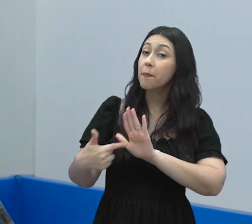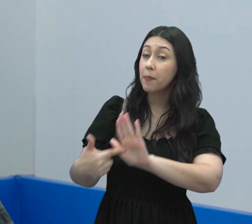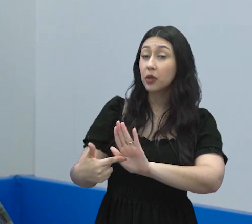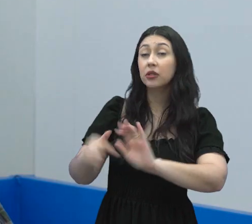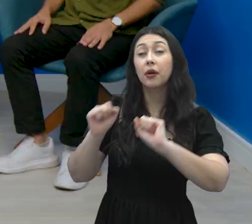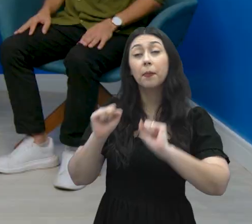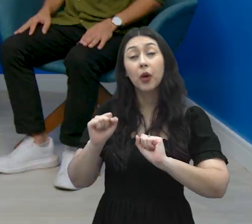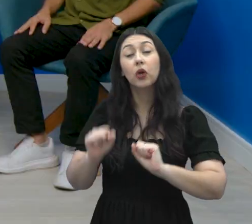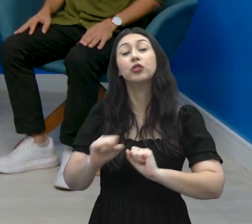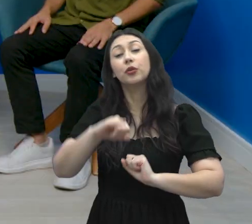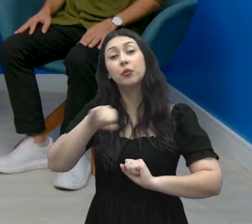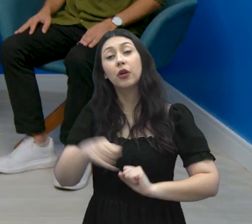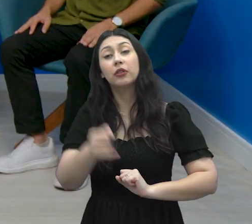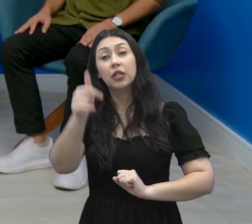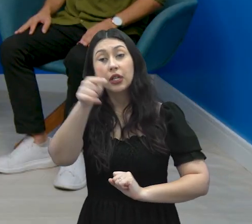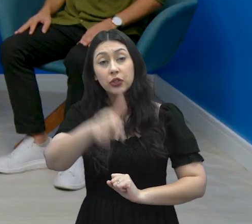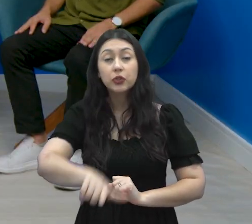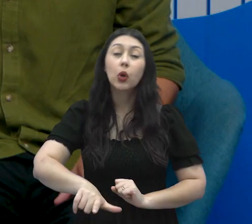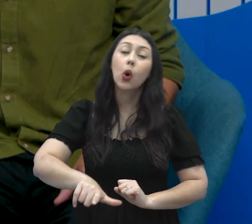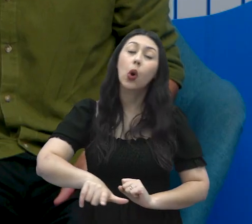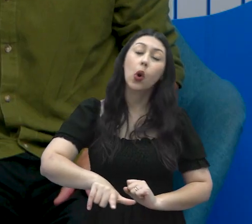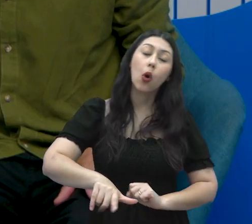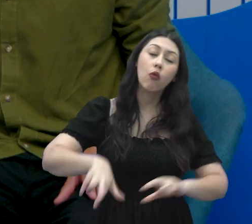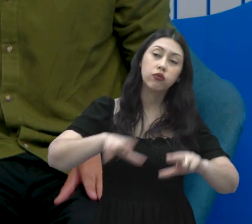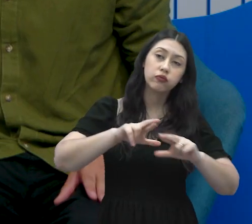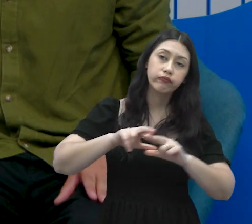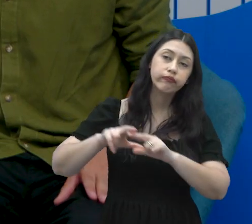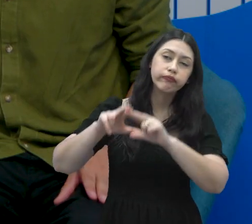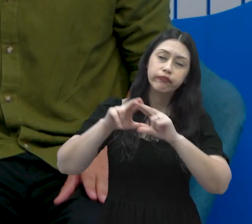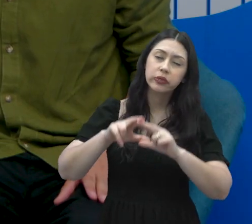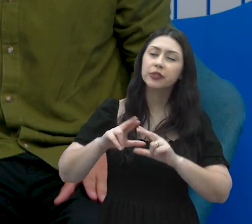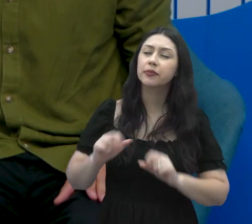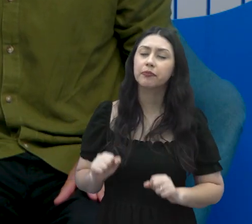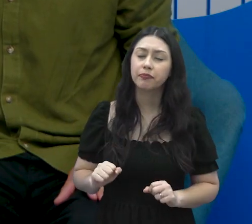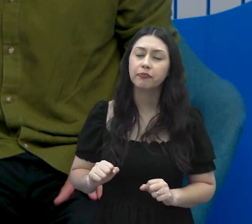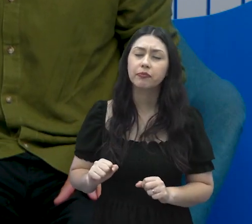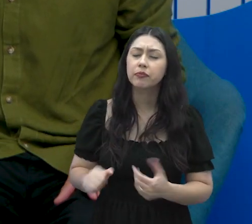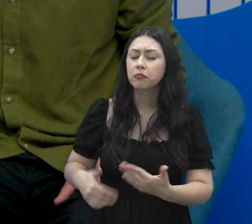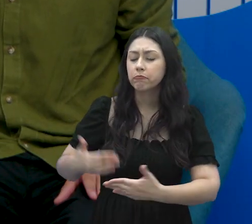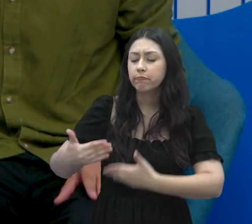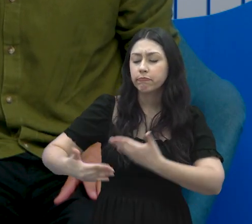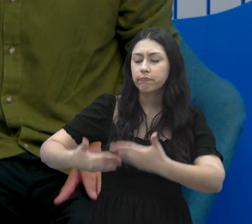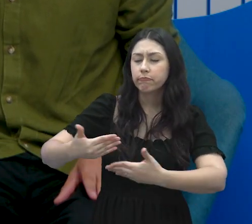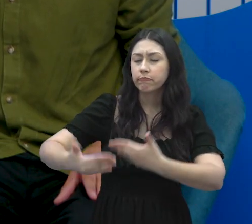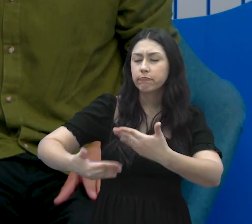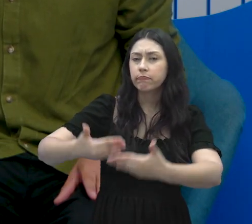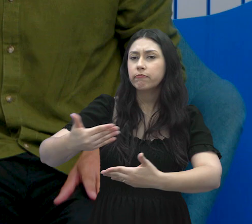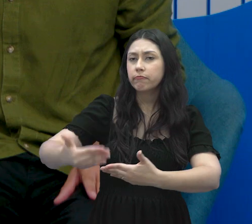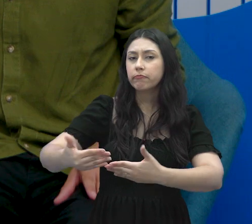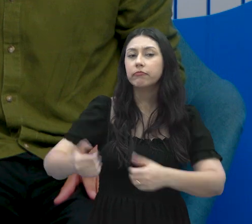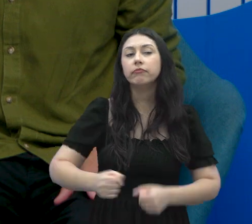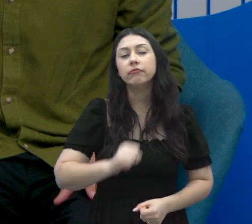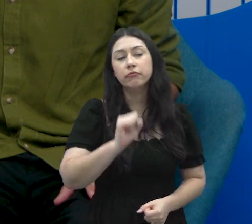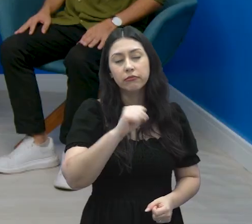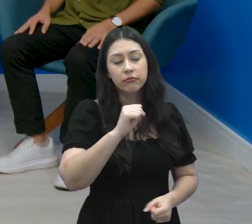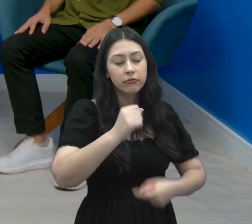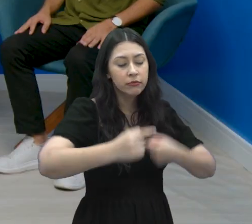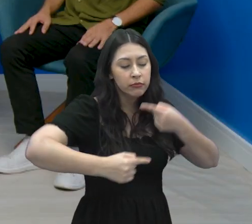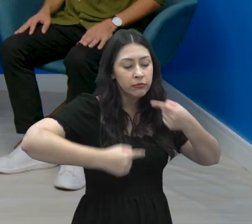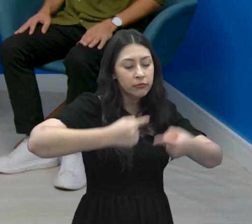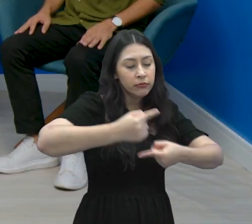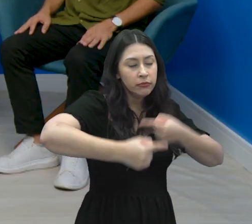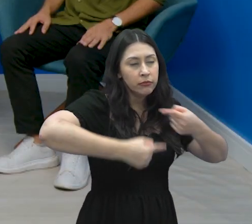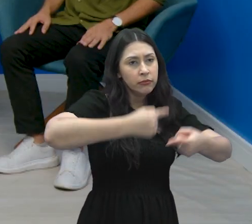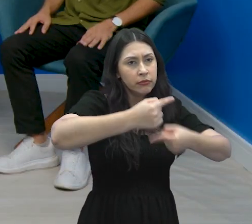há uma finalidade, uma forma de encarar aquilo, né? Qual a sequência daquele resíduo, daquele rejeito? Exato,